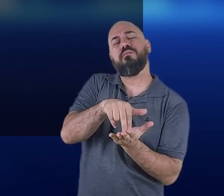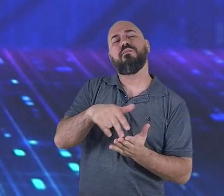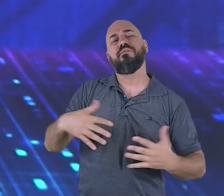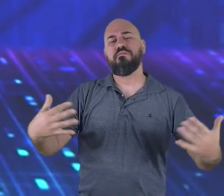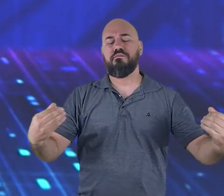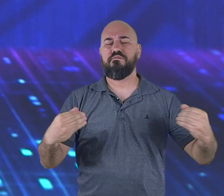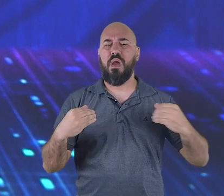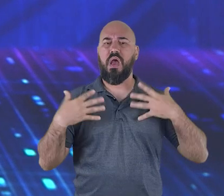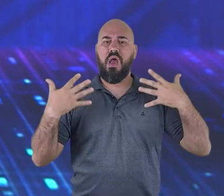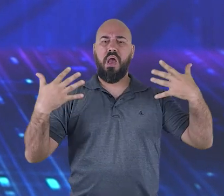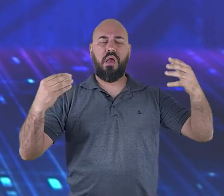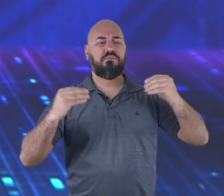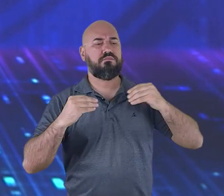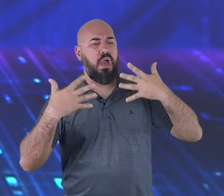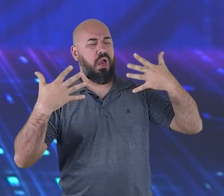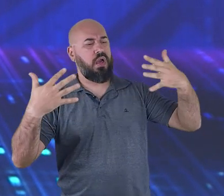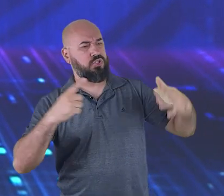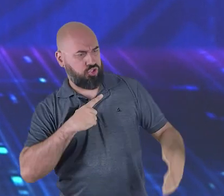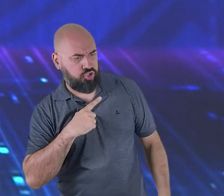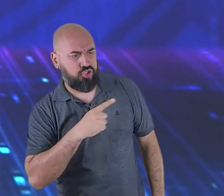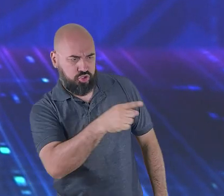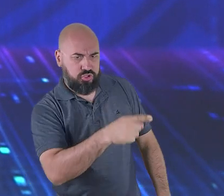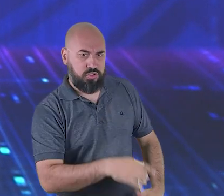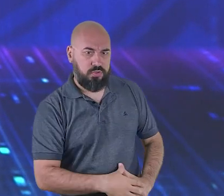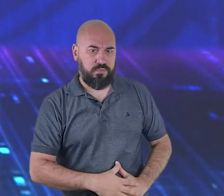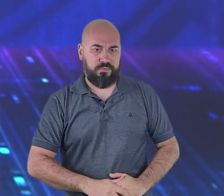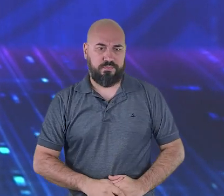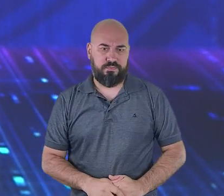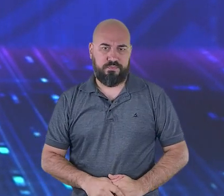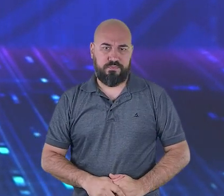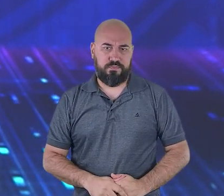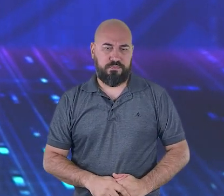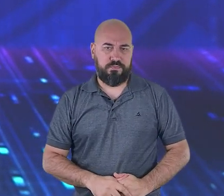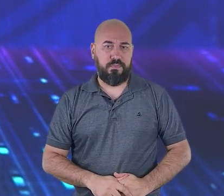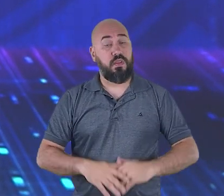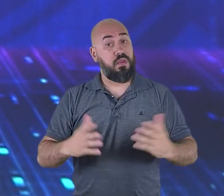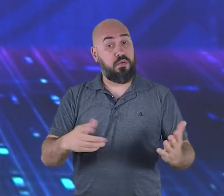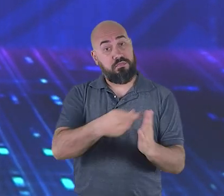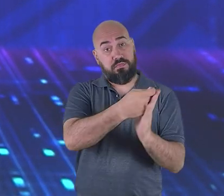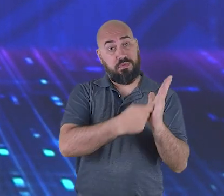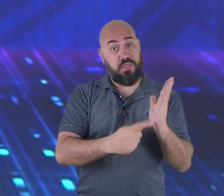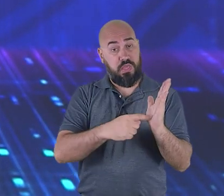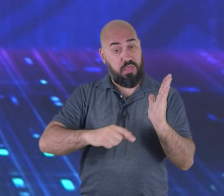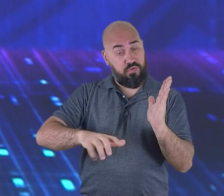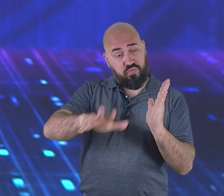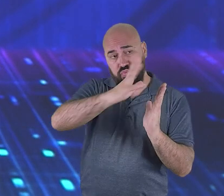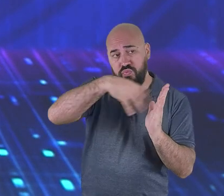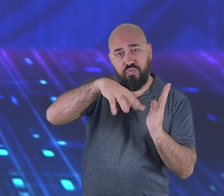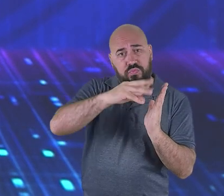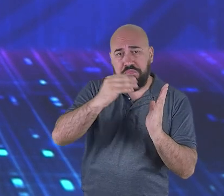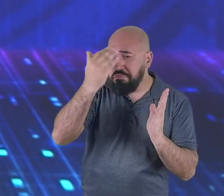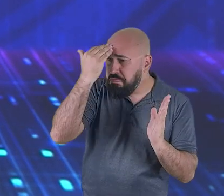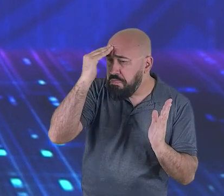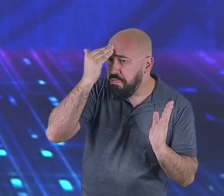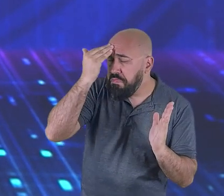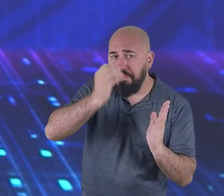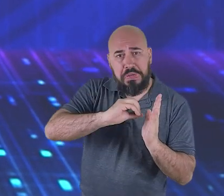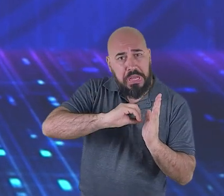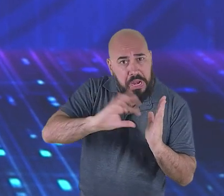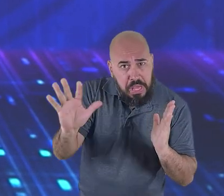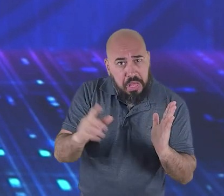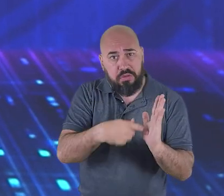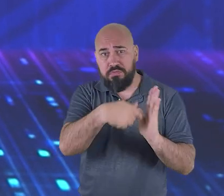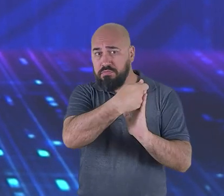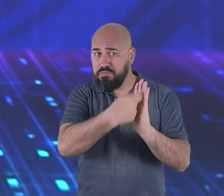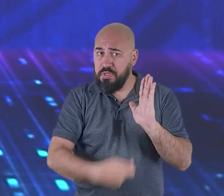andavas. Veja só, depois de entender este texto bíblico, depois de compreender o